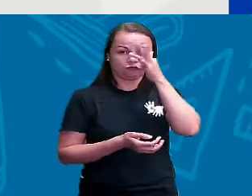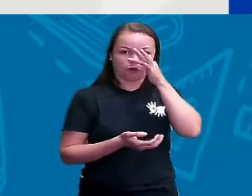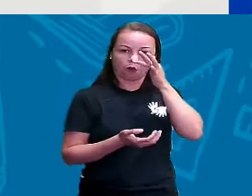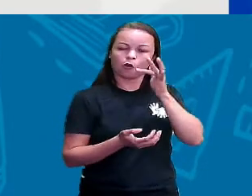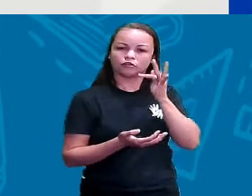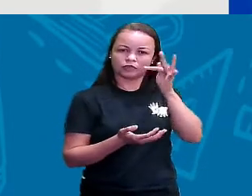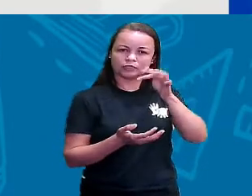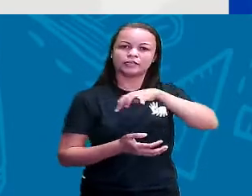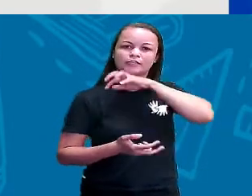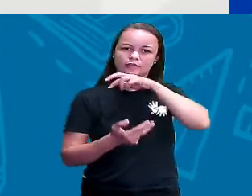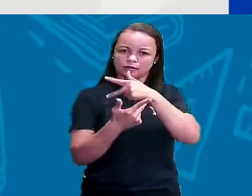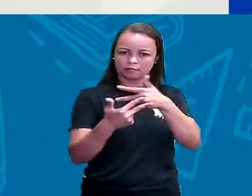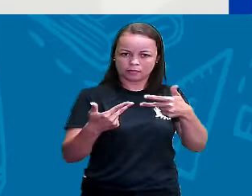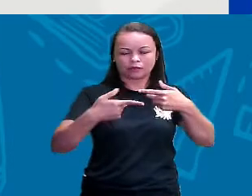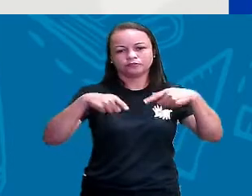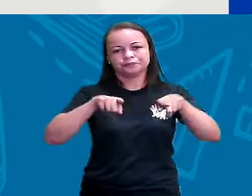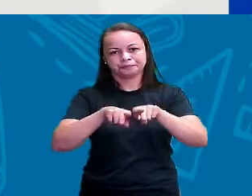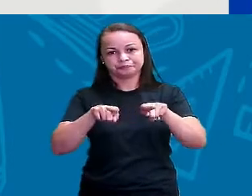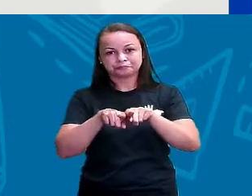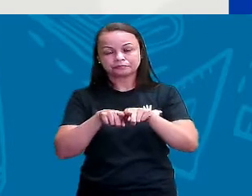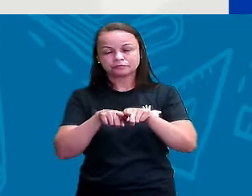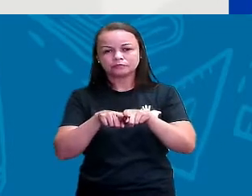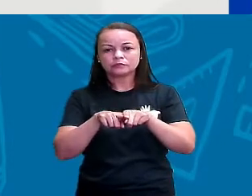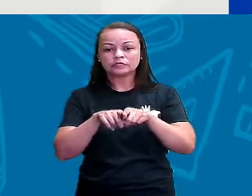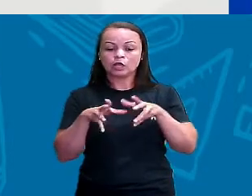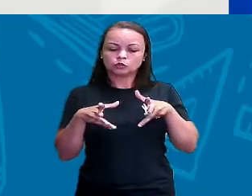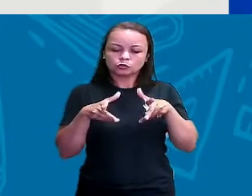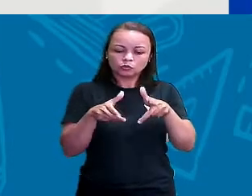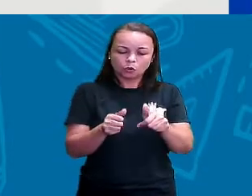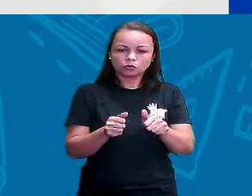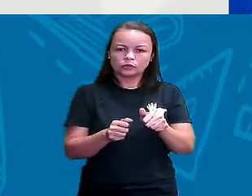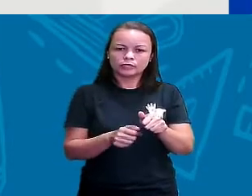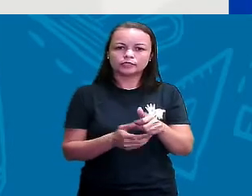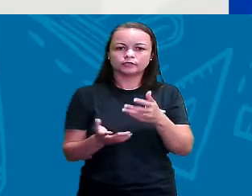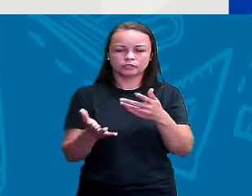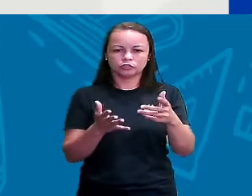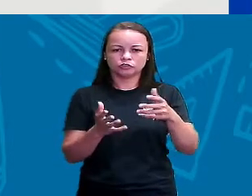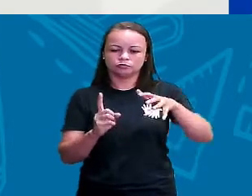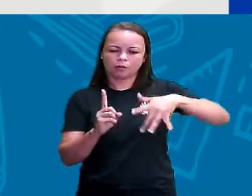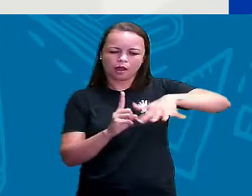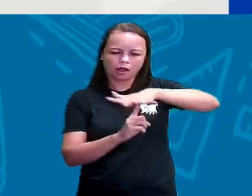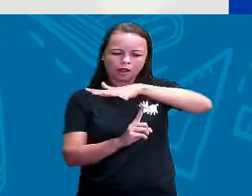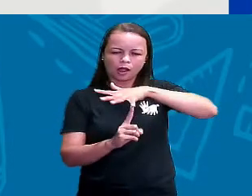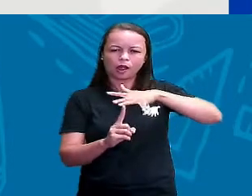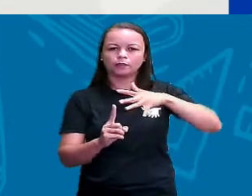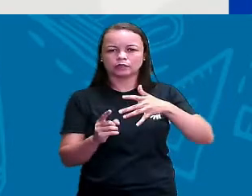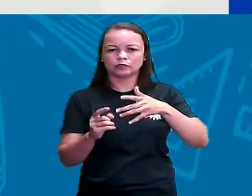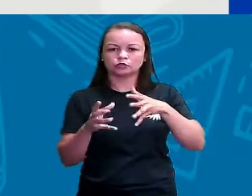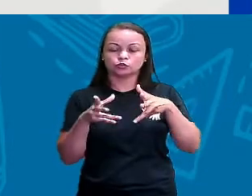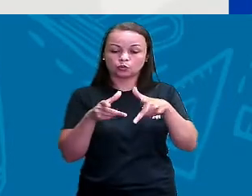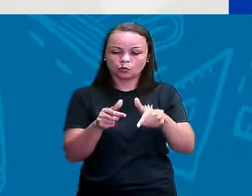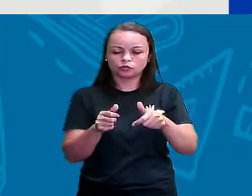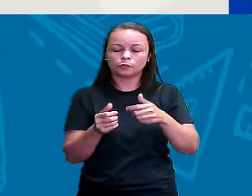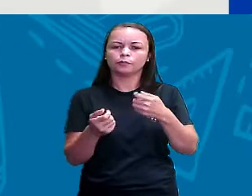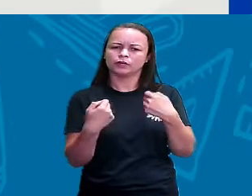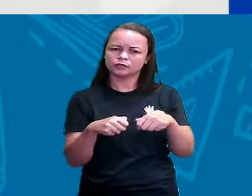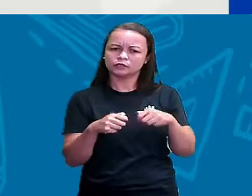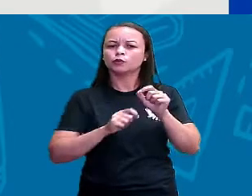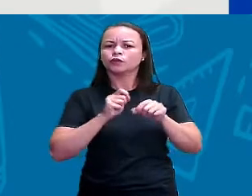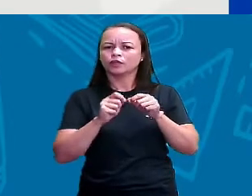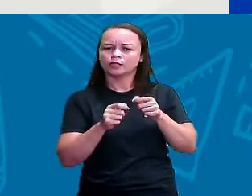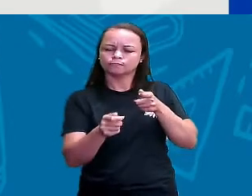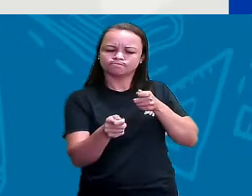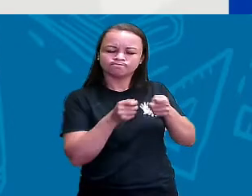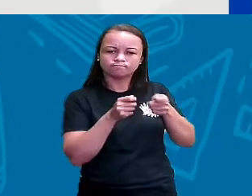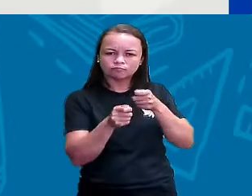E todo esse bioma, todos esses ambientes, eles precisam estar em equilíbrio, tá